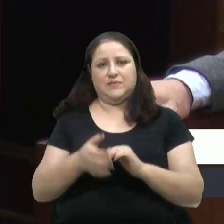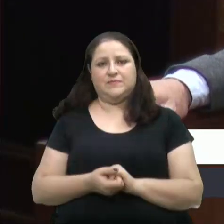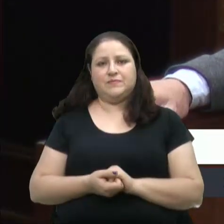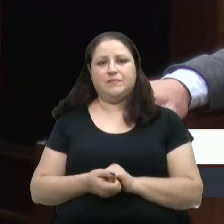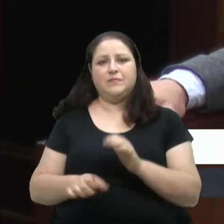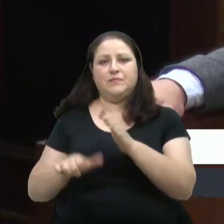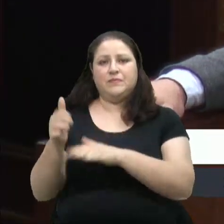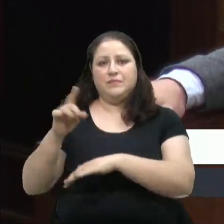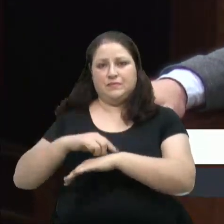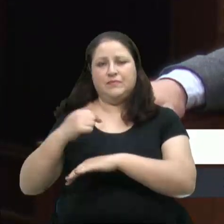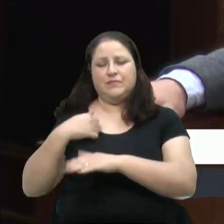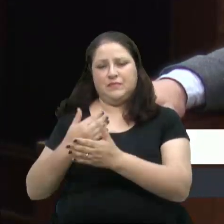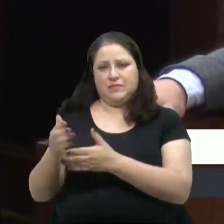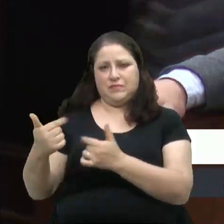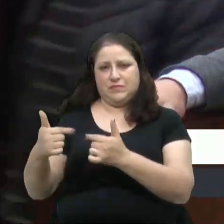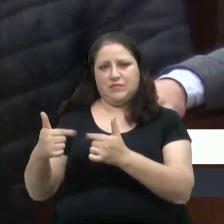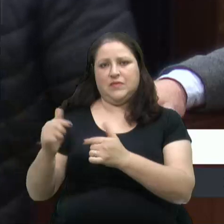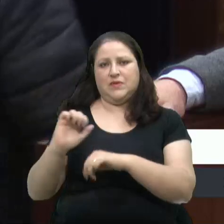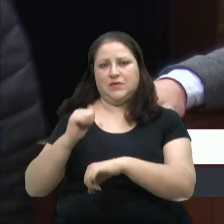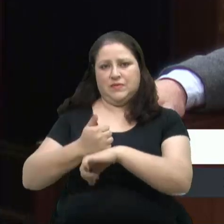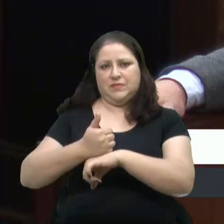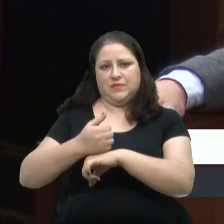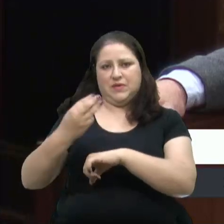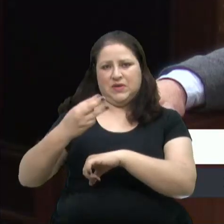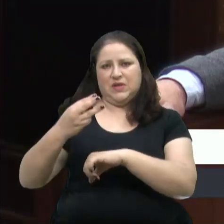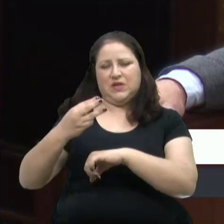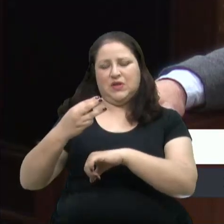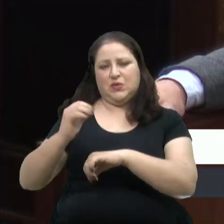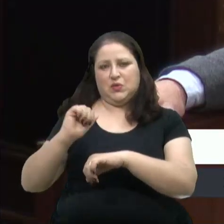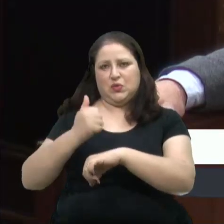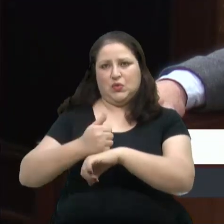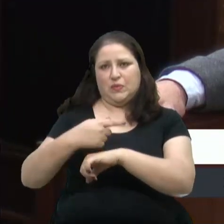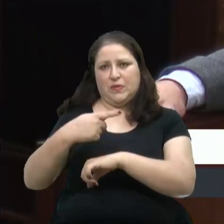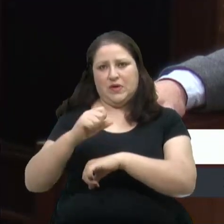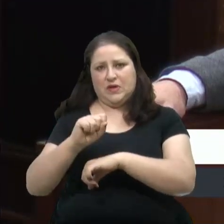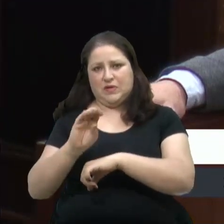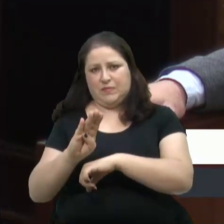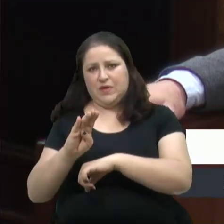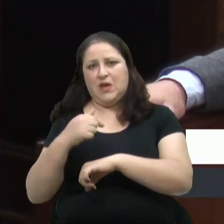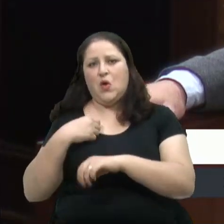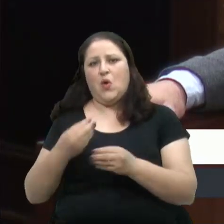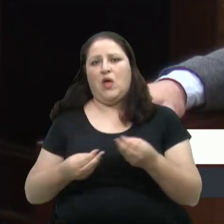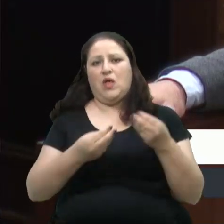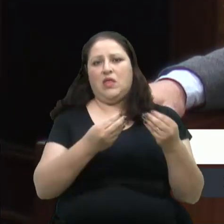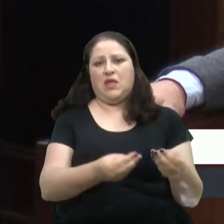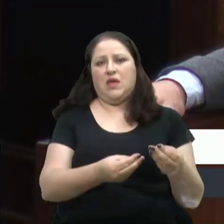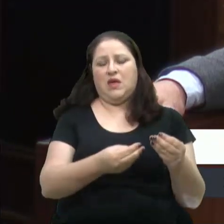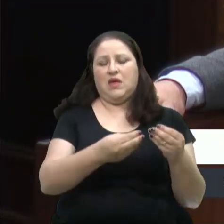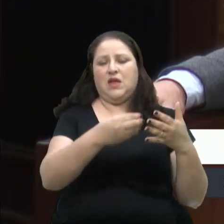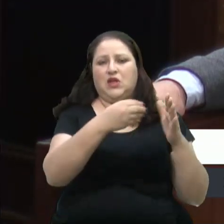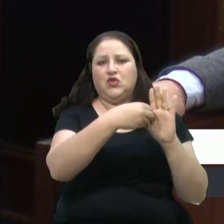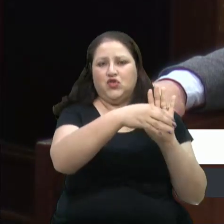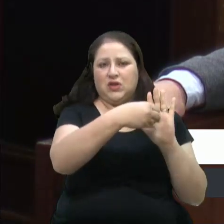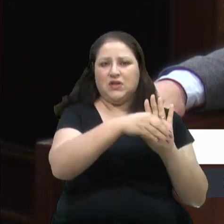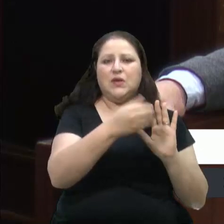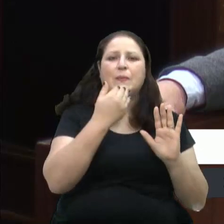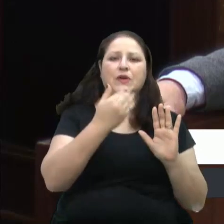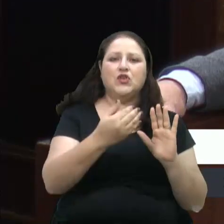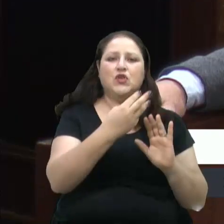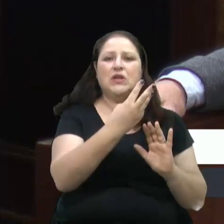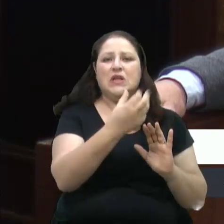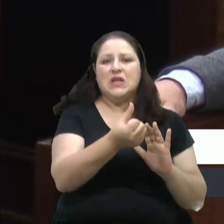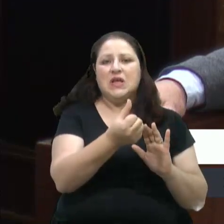de que eu assumi é como suplente terceiro suplente do PSB eu entreguei aqui 36 indicações ao líder